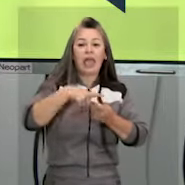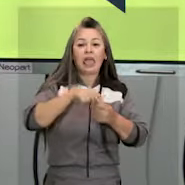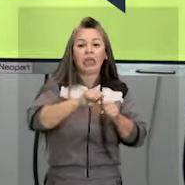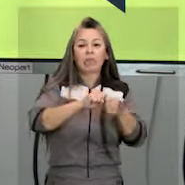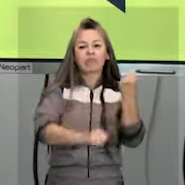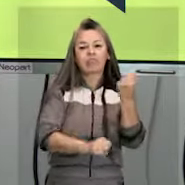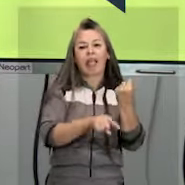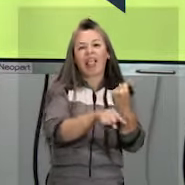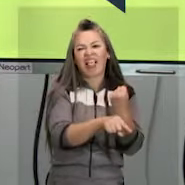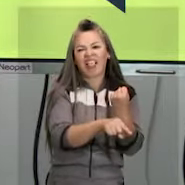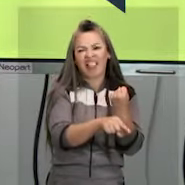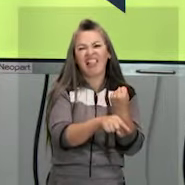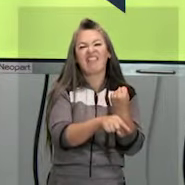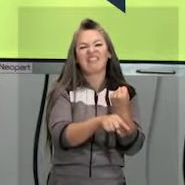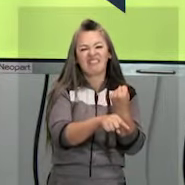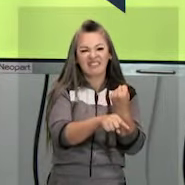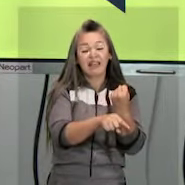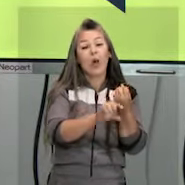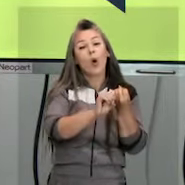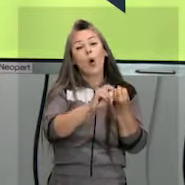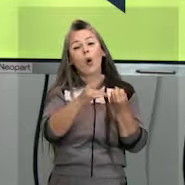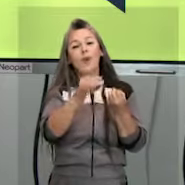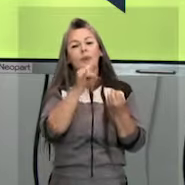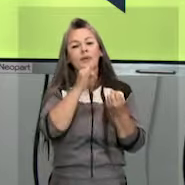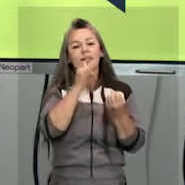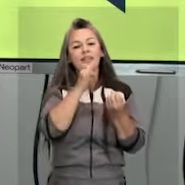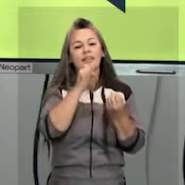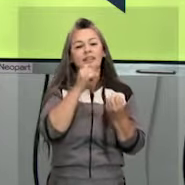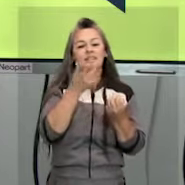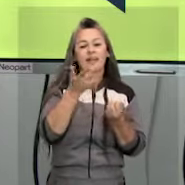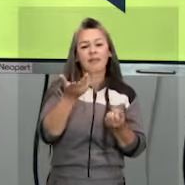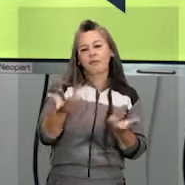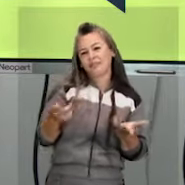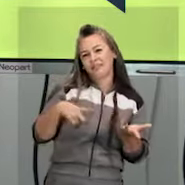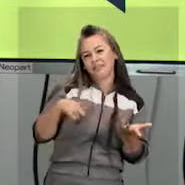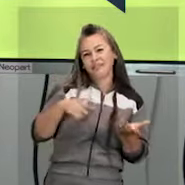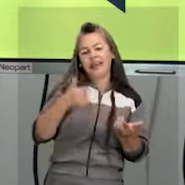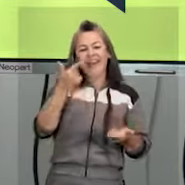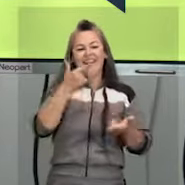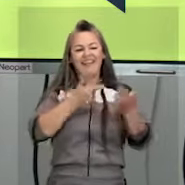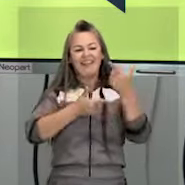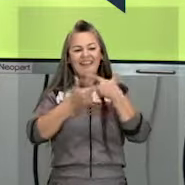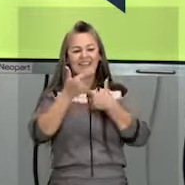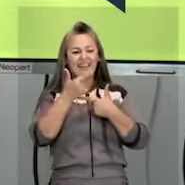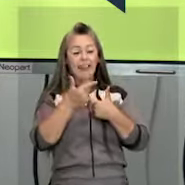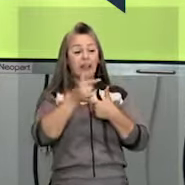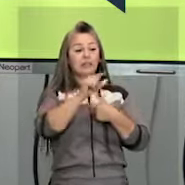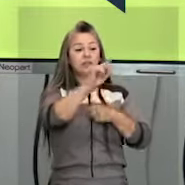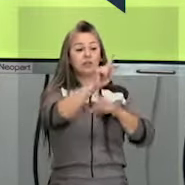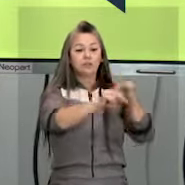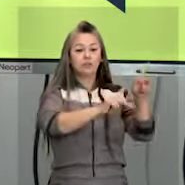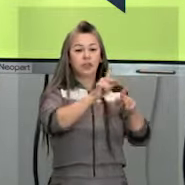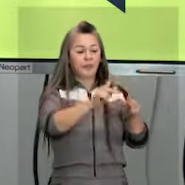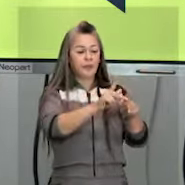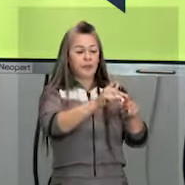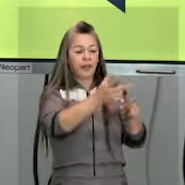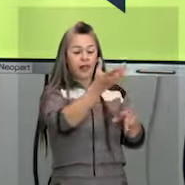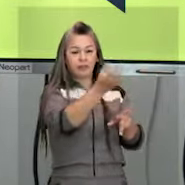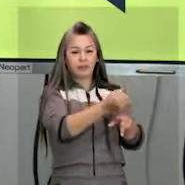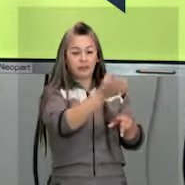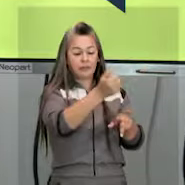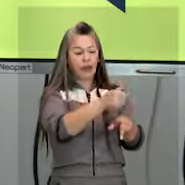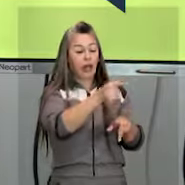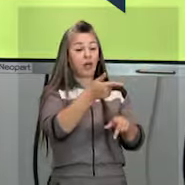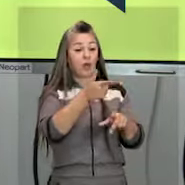daquela escrava, o uso sutil do sarcasmo e da ironia em relação à população branca, eram formas